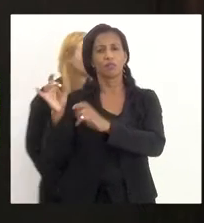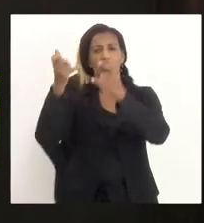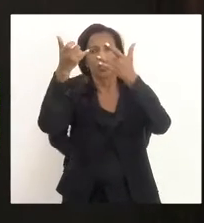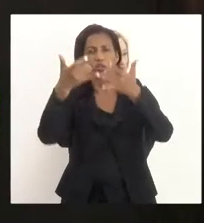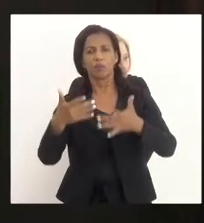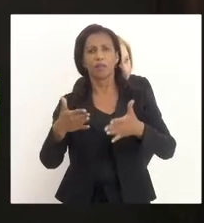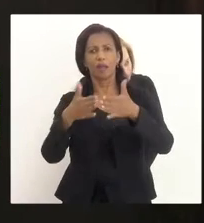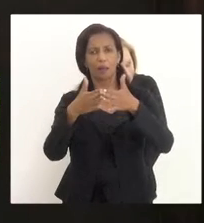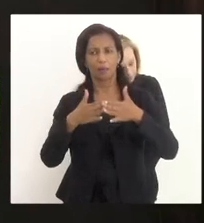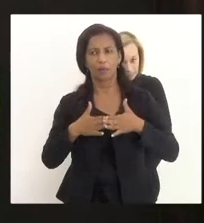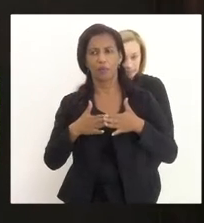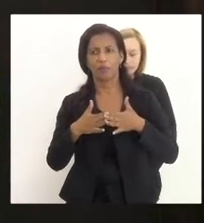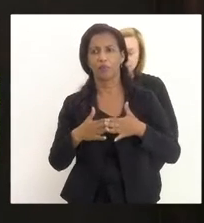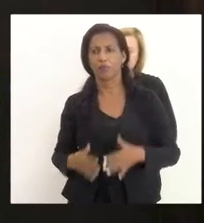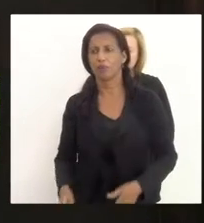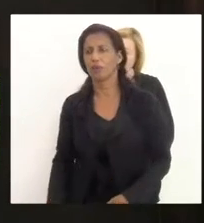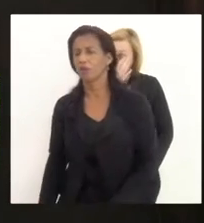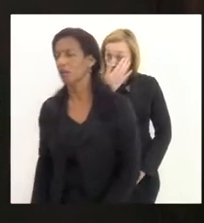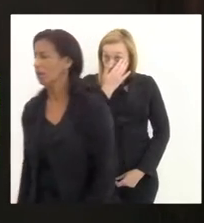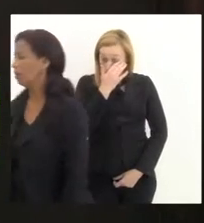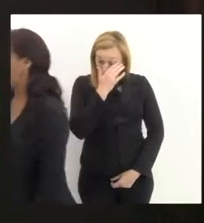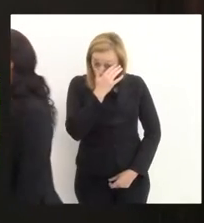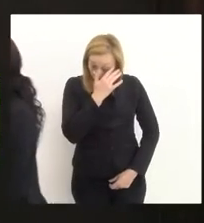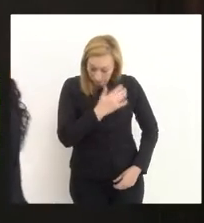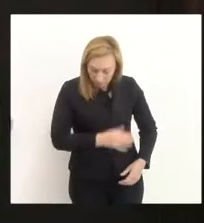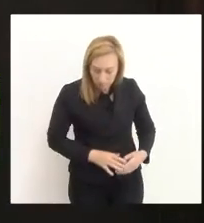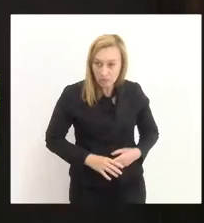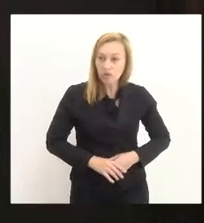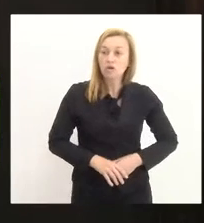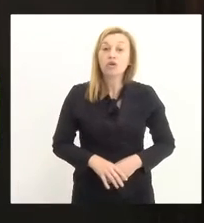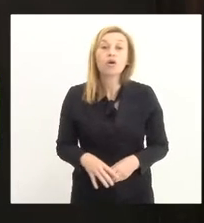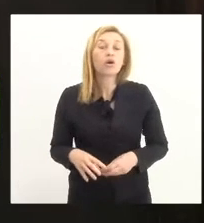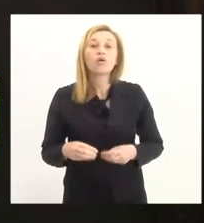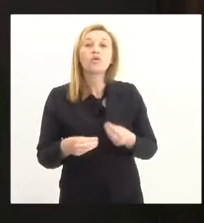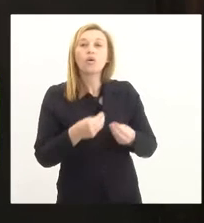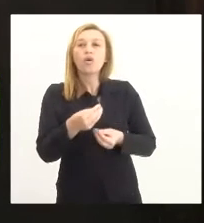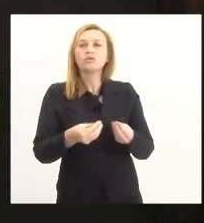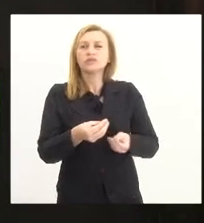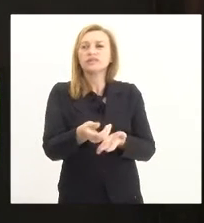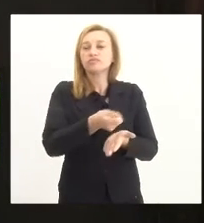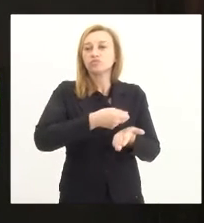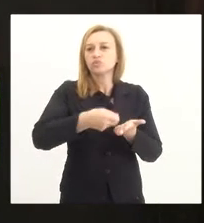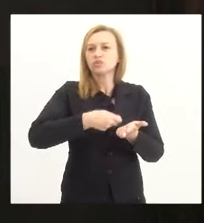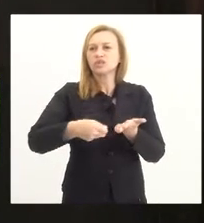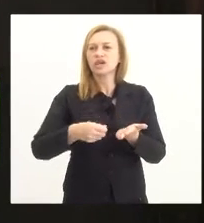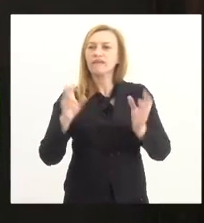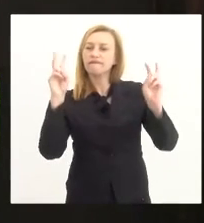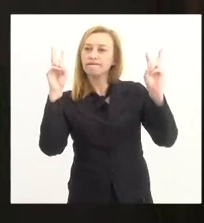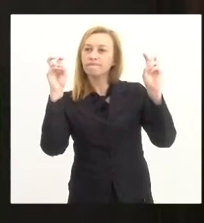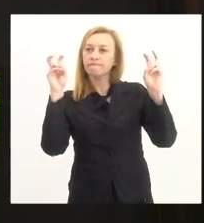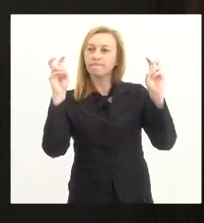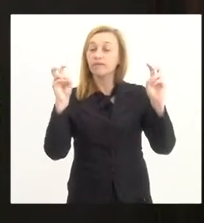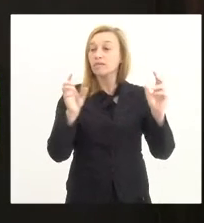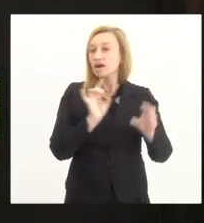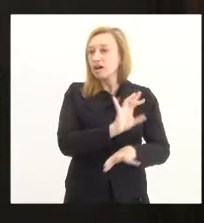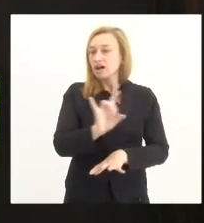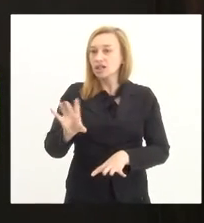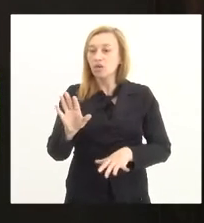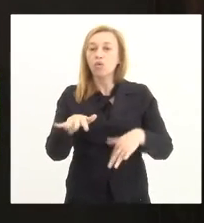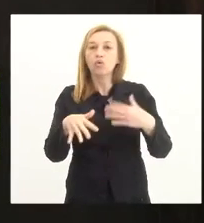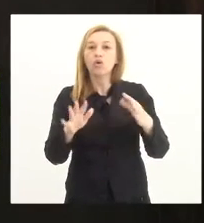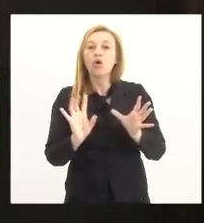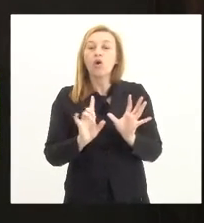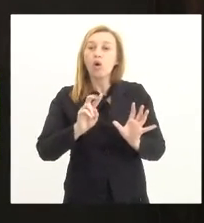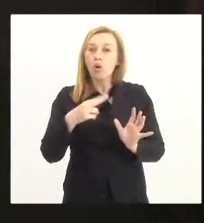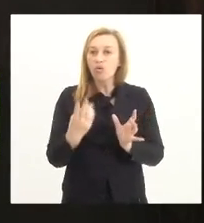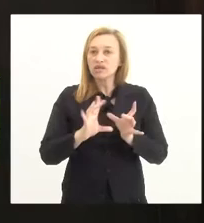40 esse por favor como serão feitas as inscrições se vai ser por causa tema ou se é o sinal que vai ser aberta a palavra para o